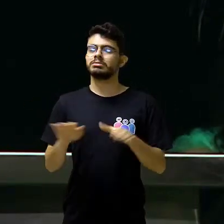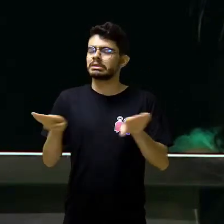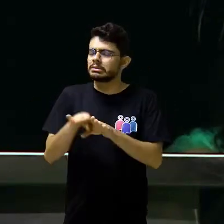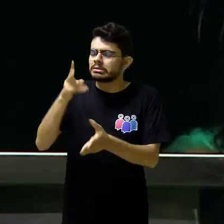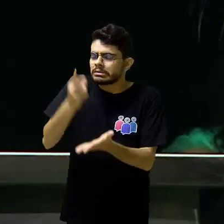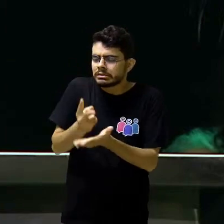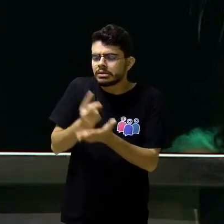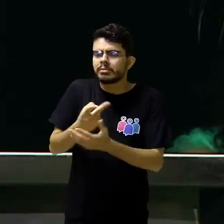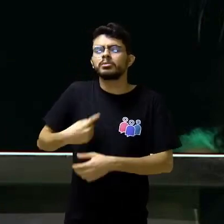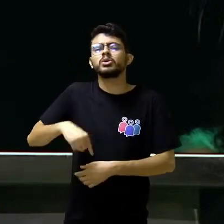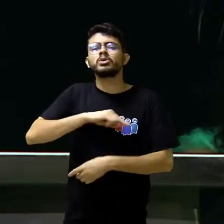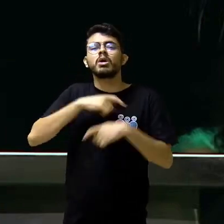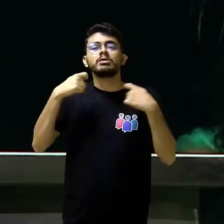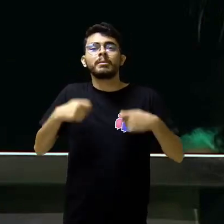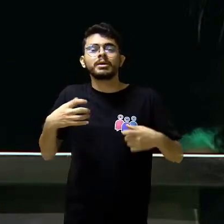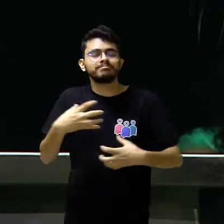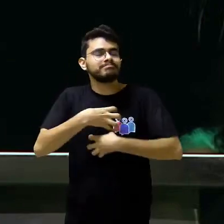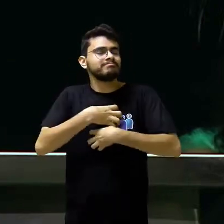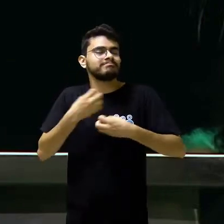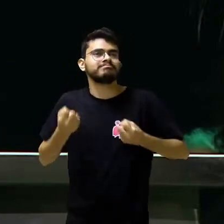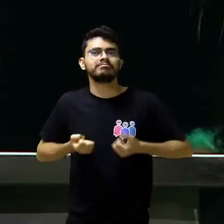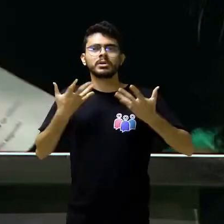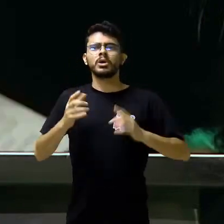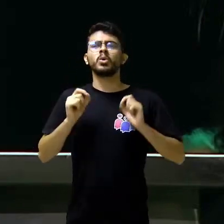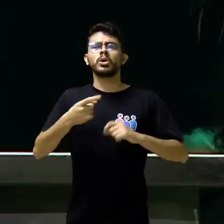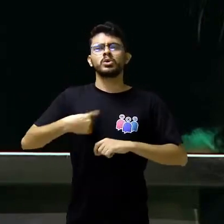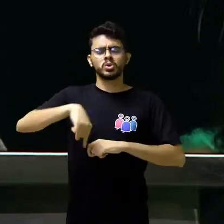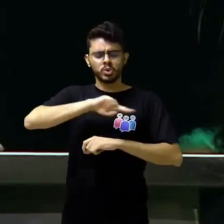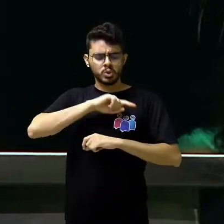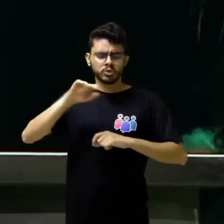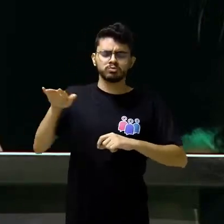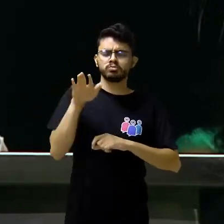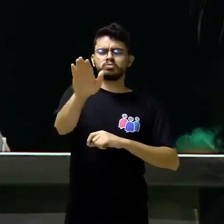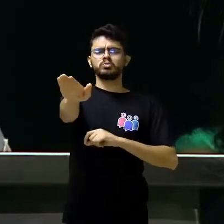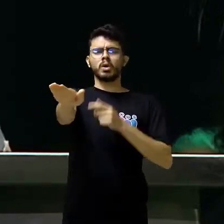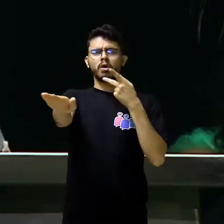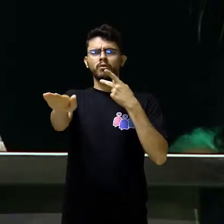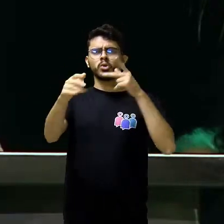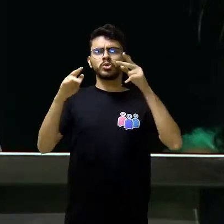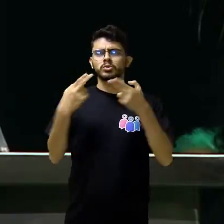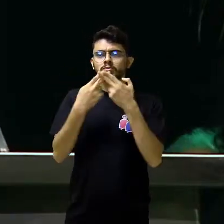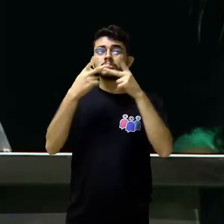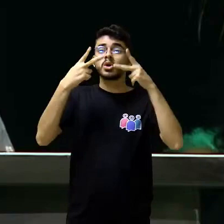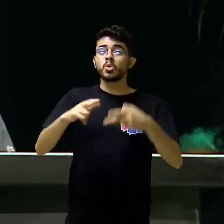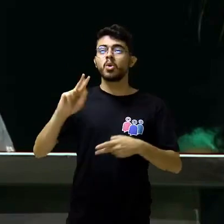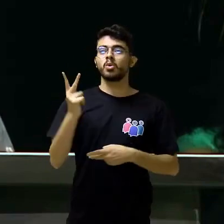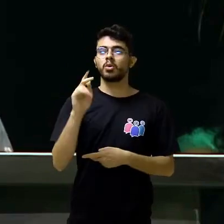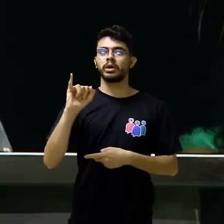precisamos manter vivo nosso juramento, segundo